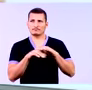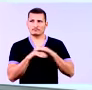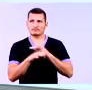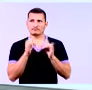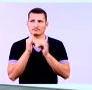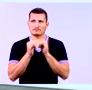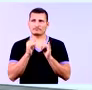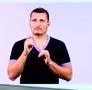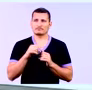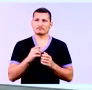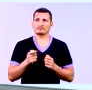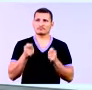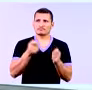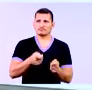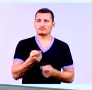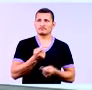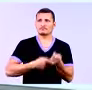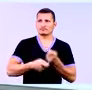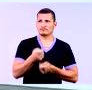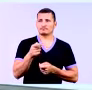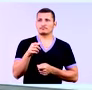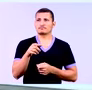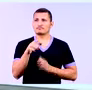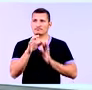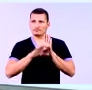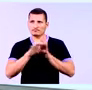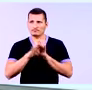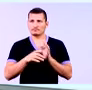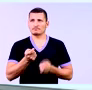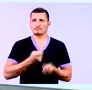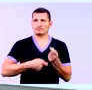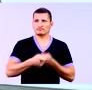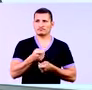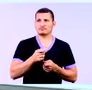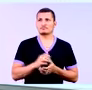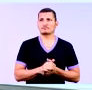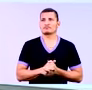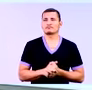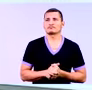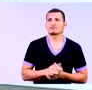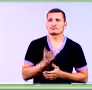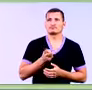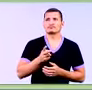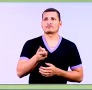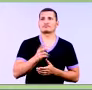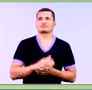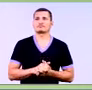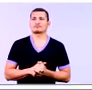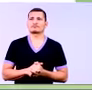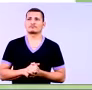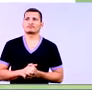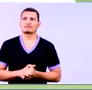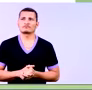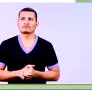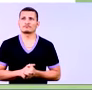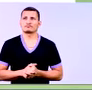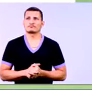que são implementadas as transações e esses conceitos de transações. Ok? Vamos dar prosseguimento então.